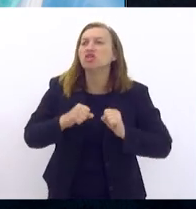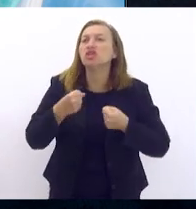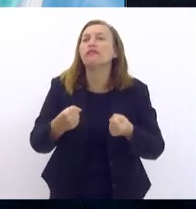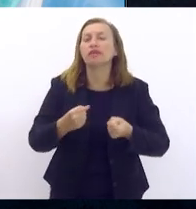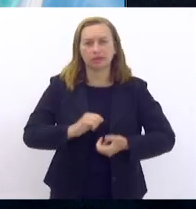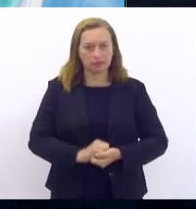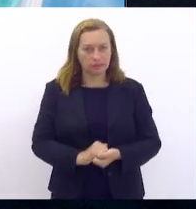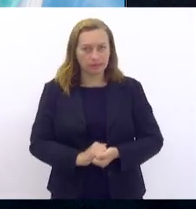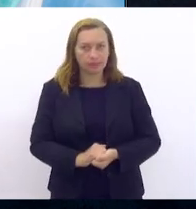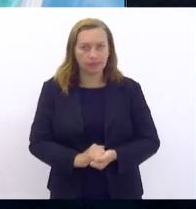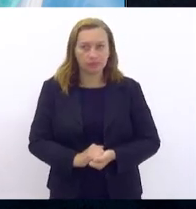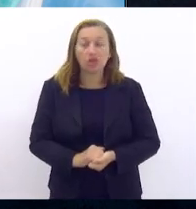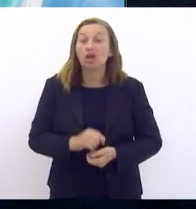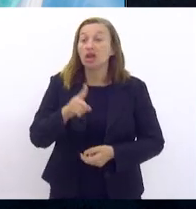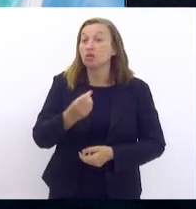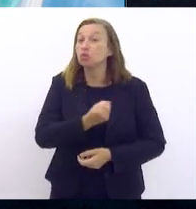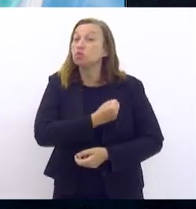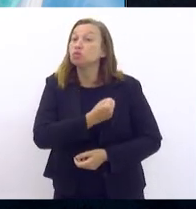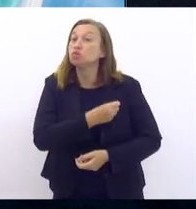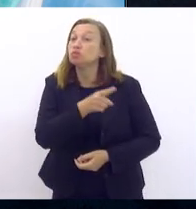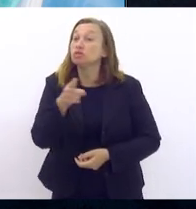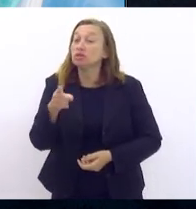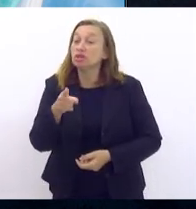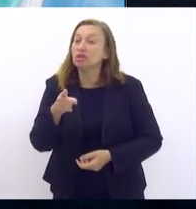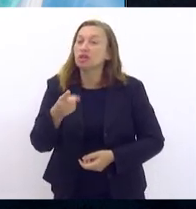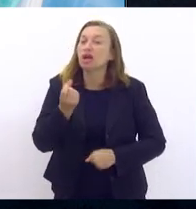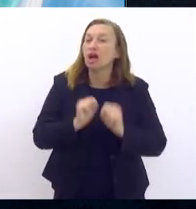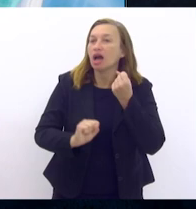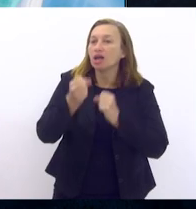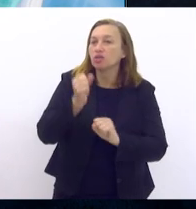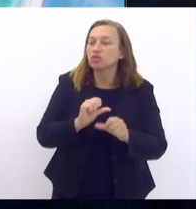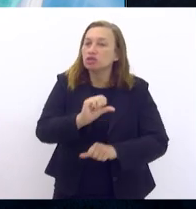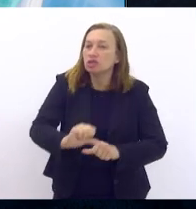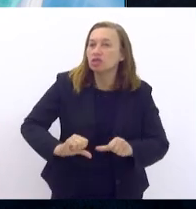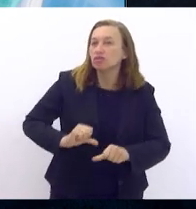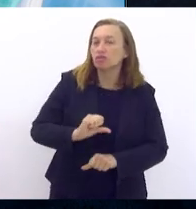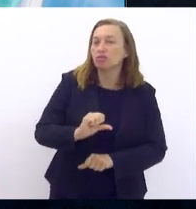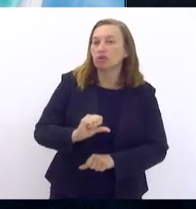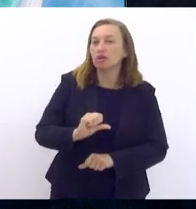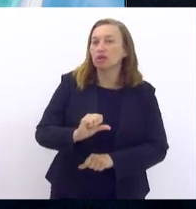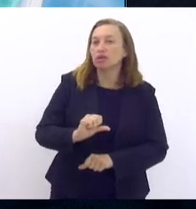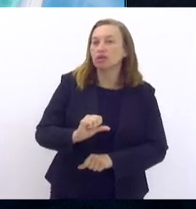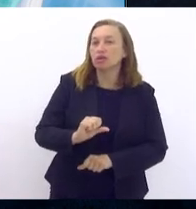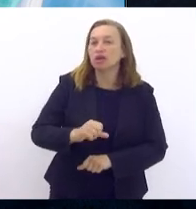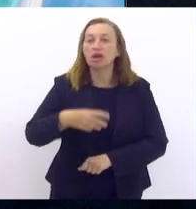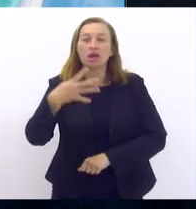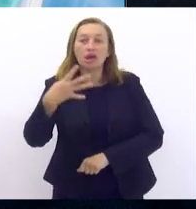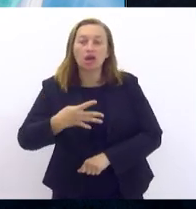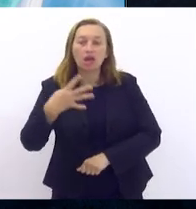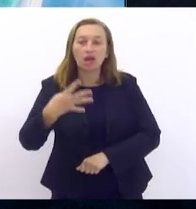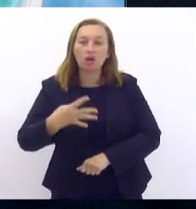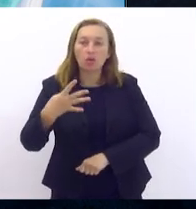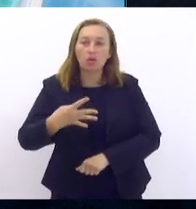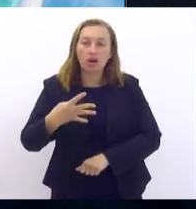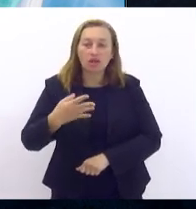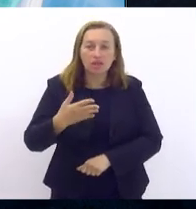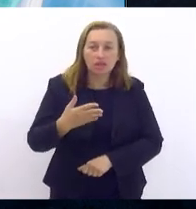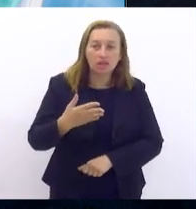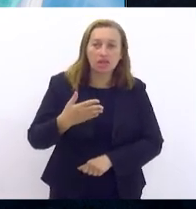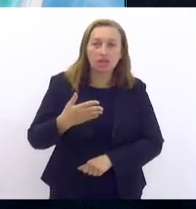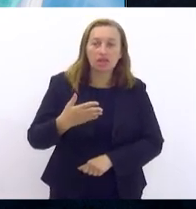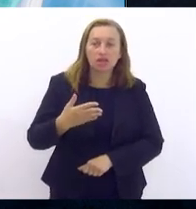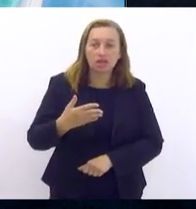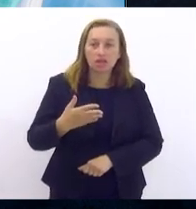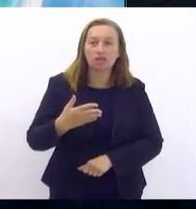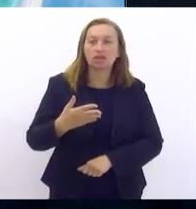isso esses números é a indústria de transformação é a quarta maior indústria a indústria